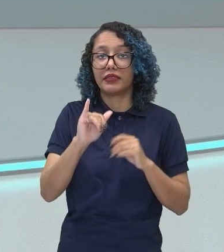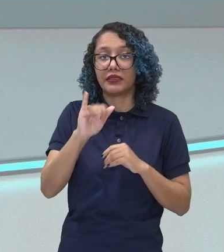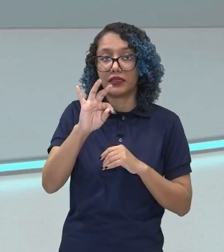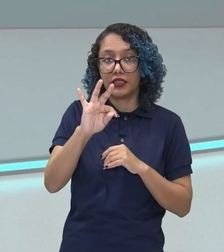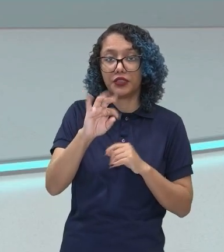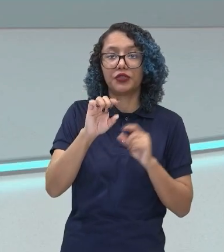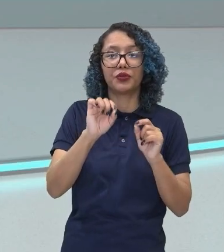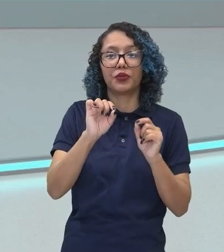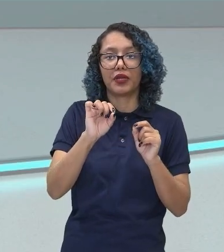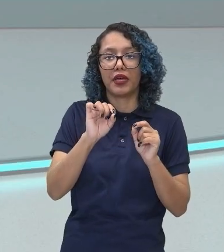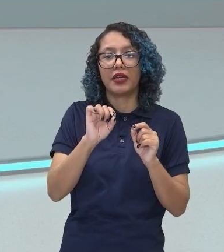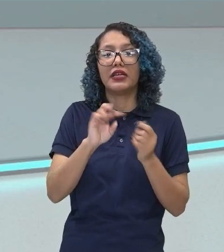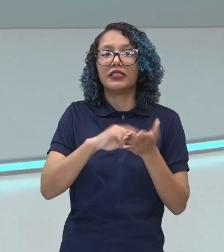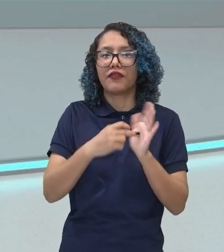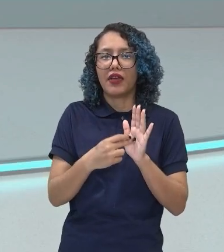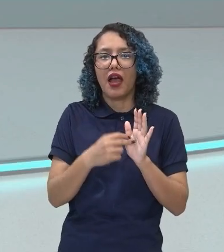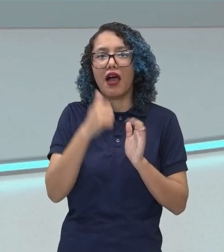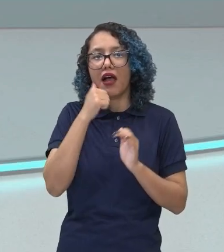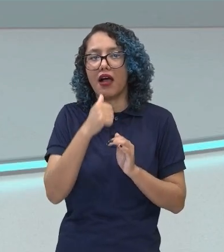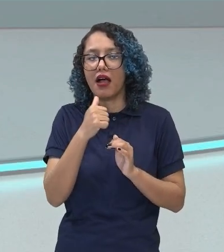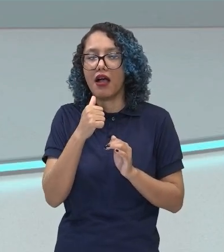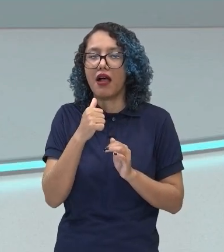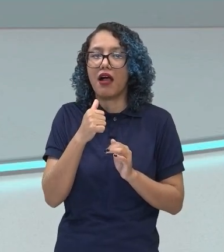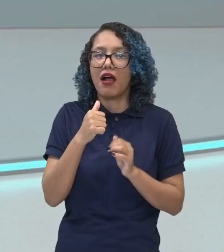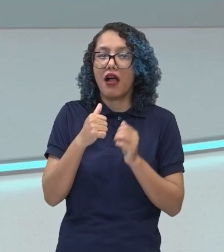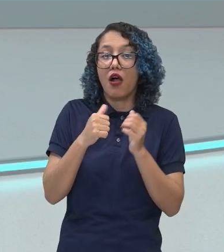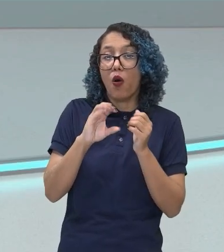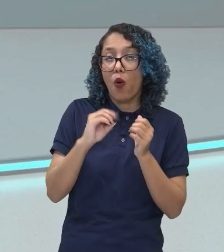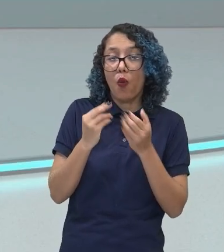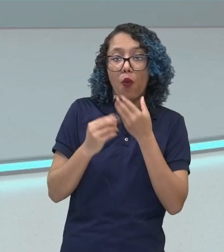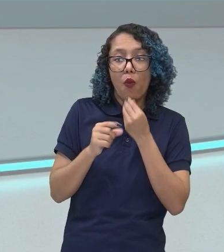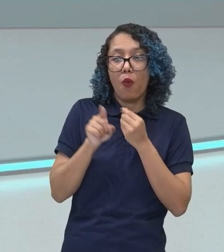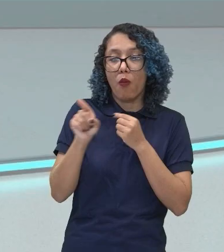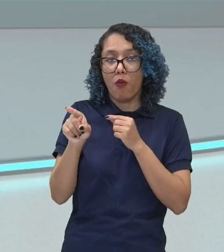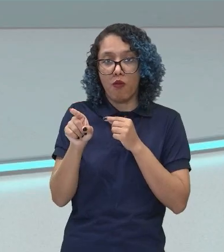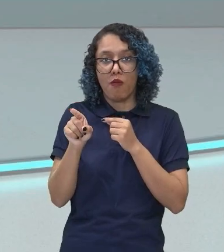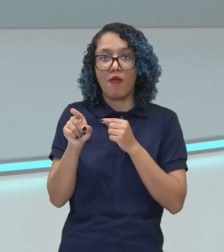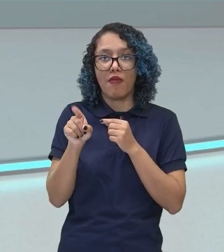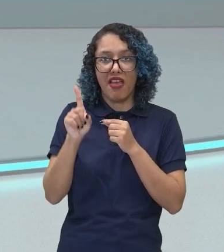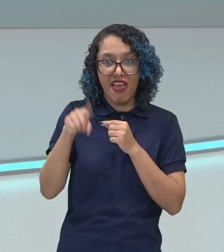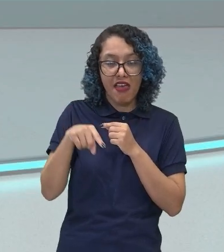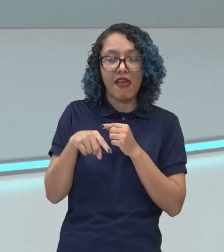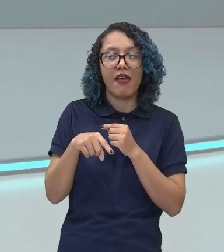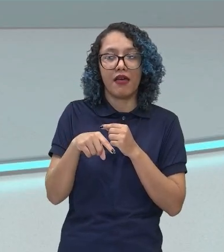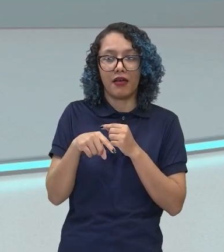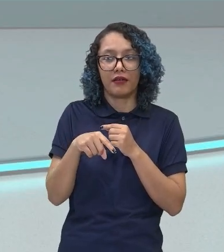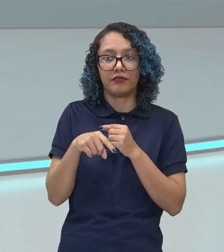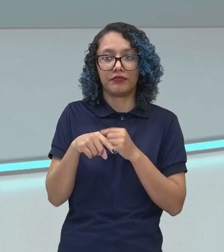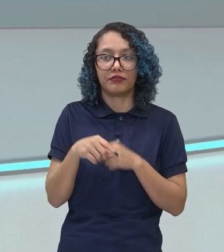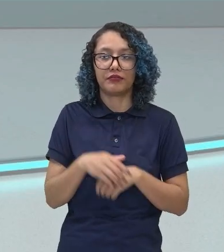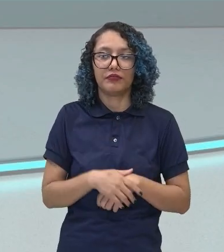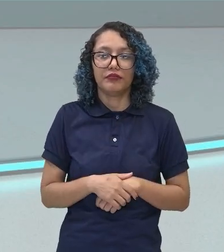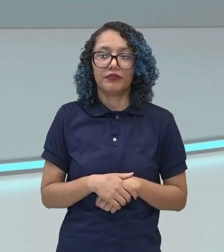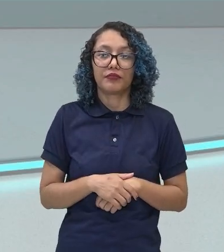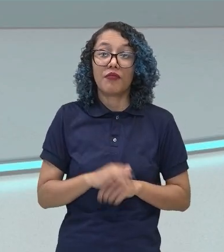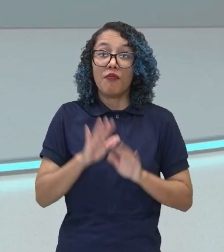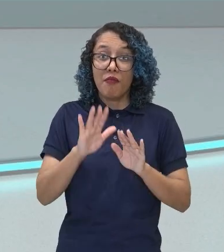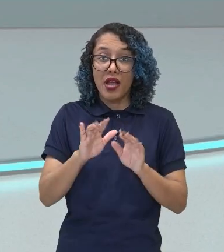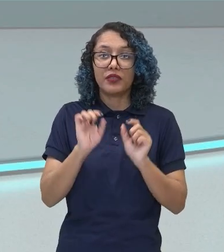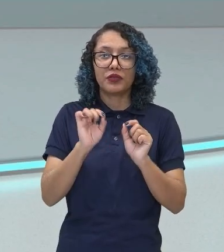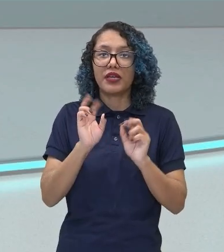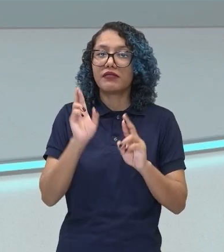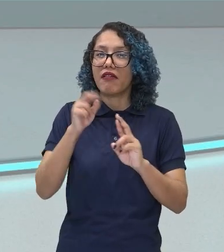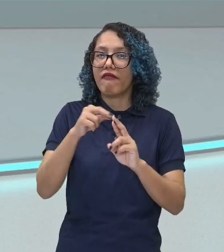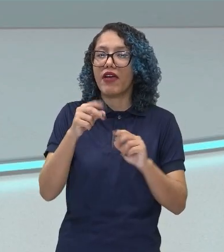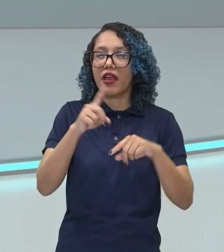né? Que é ele ou ela, é, ou ele é, ela é, ele está, ela está, só que para